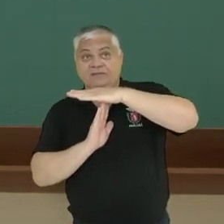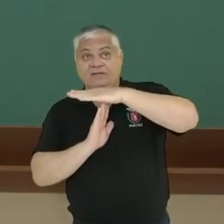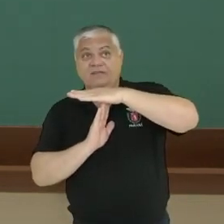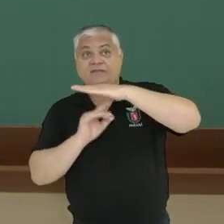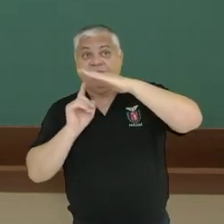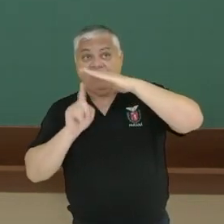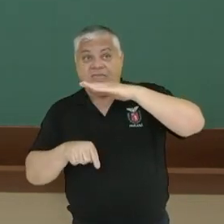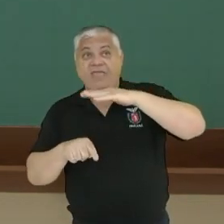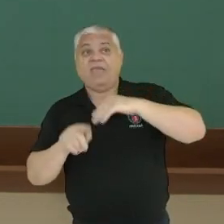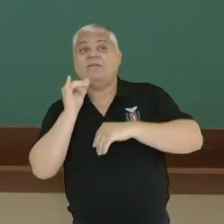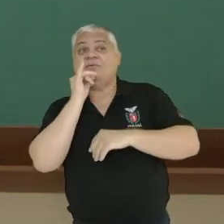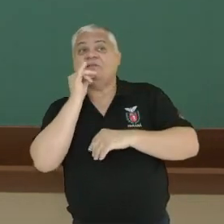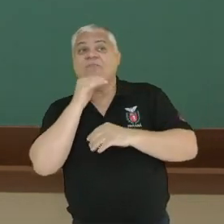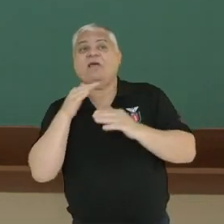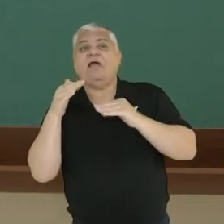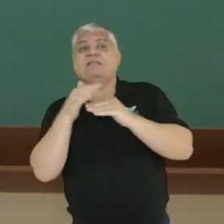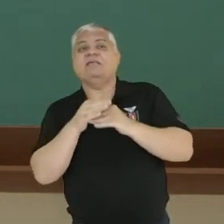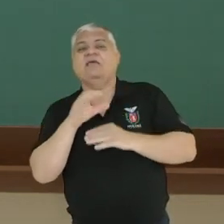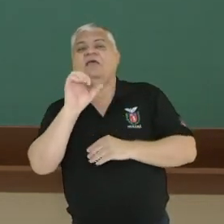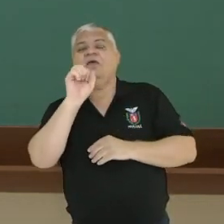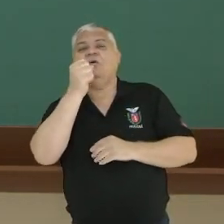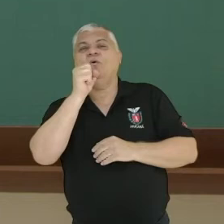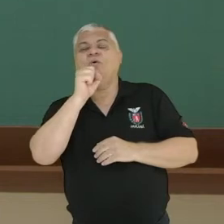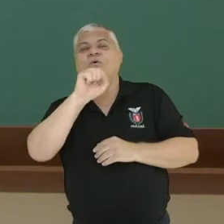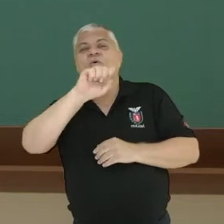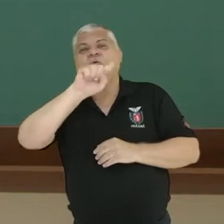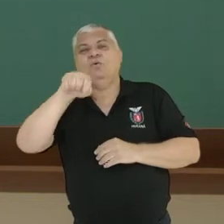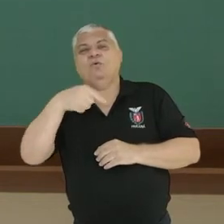de álcool no sangue para dirigir